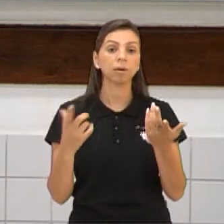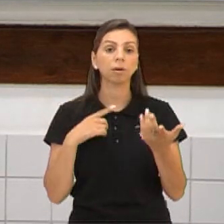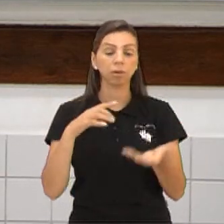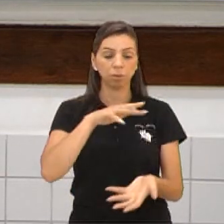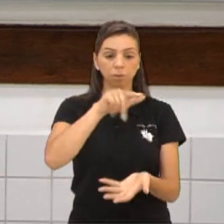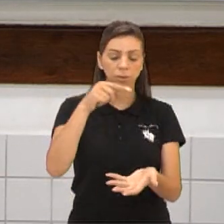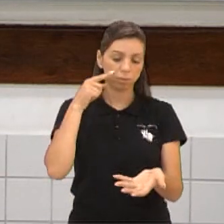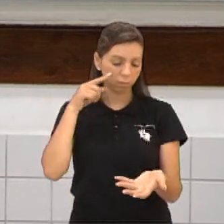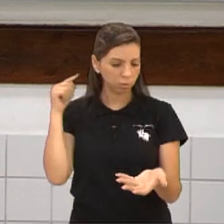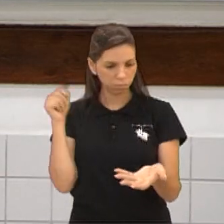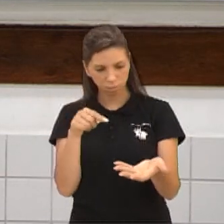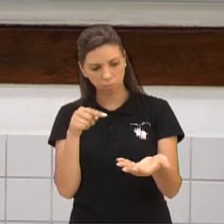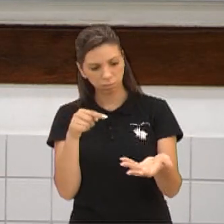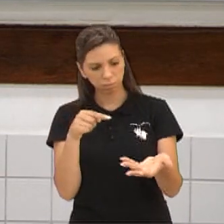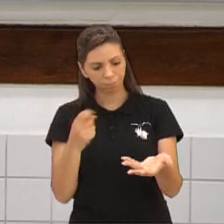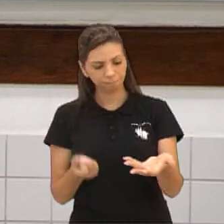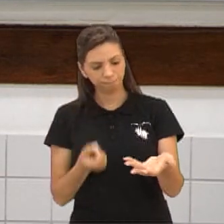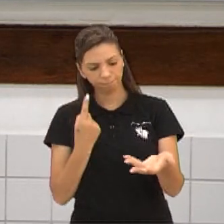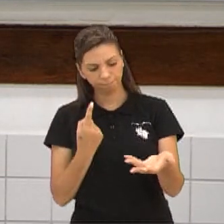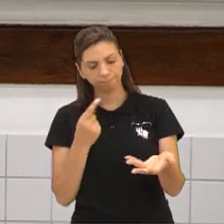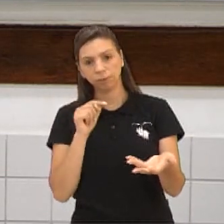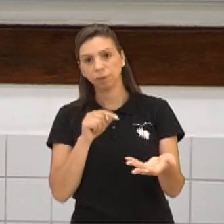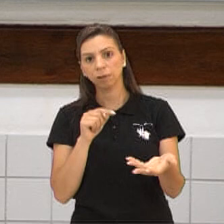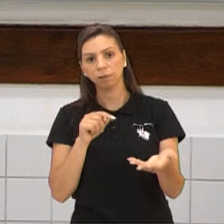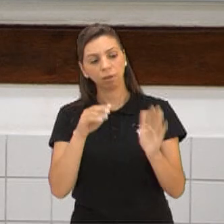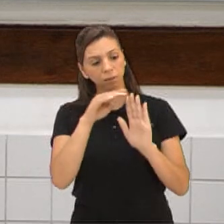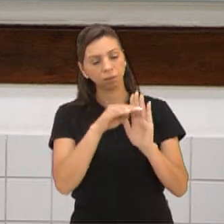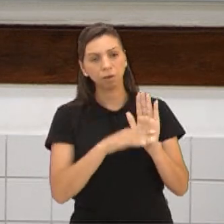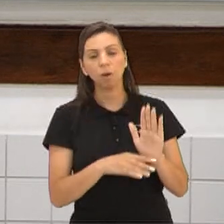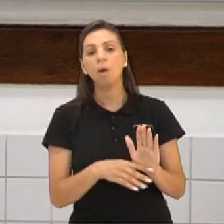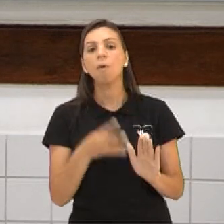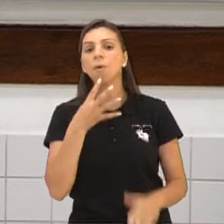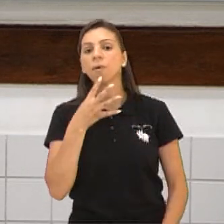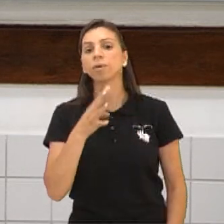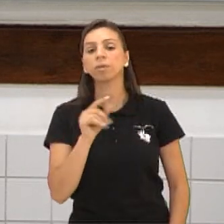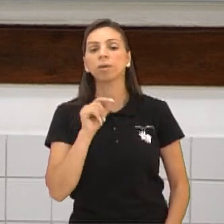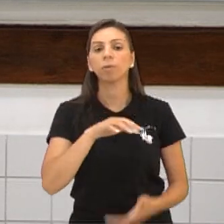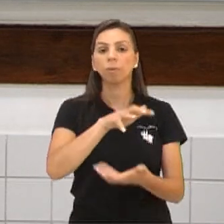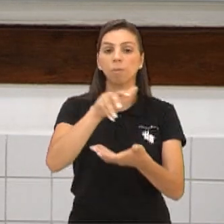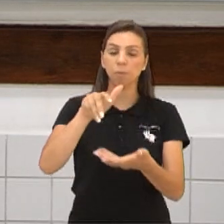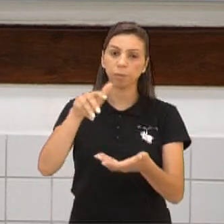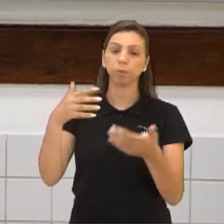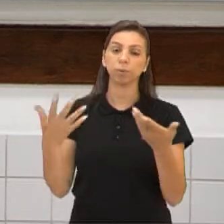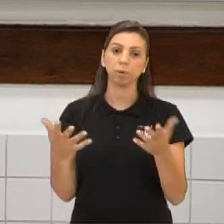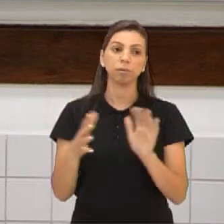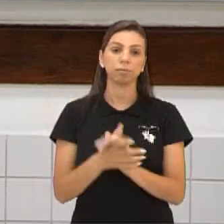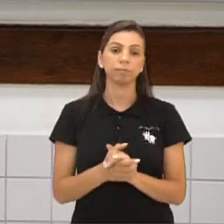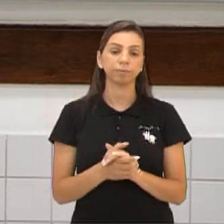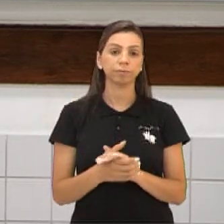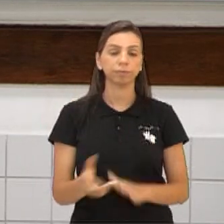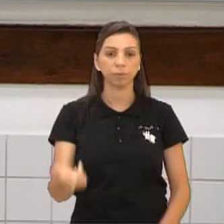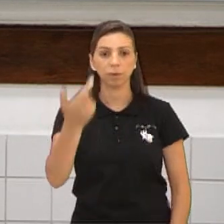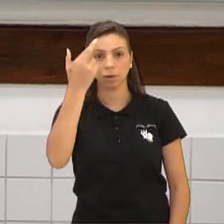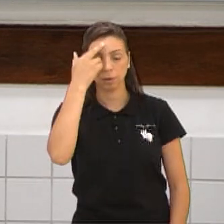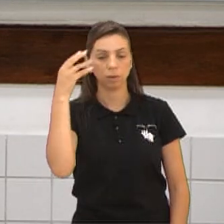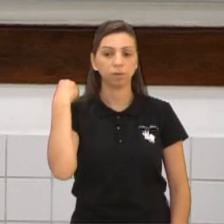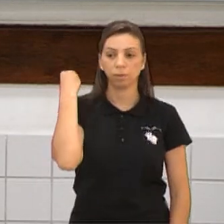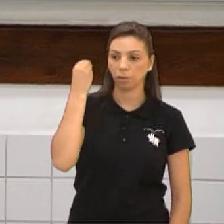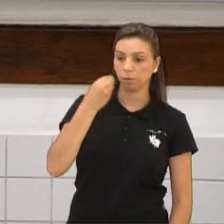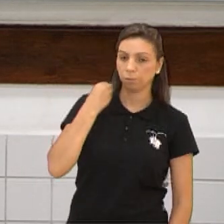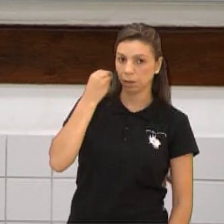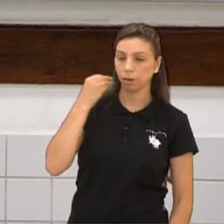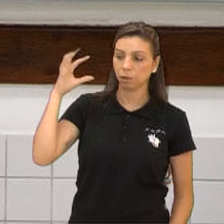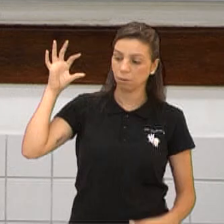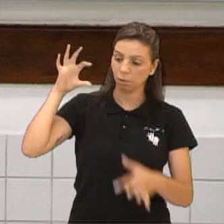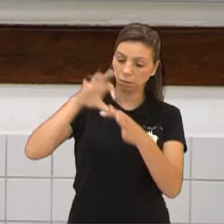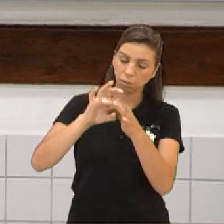sua volta, a partir dessas categorias, consiga conhecer o mundo à sua volta. Então, razão e experiência atuando